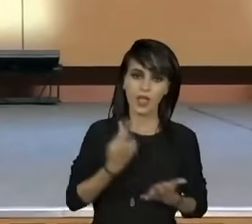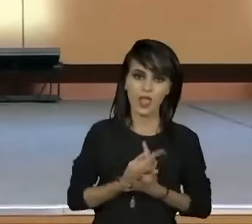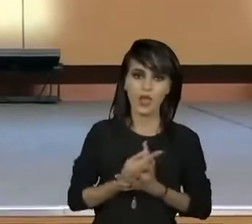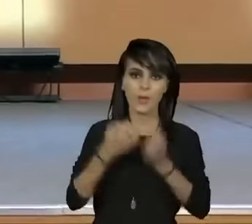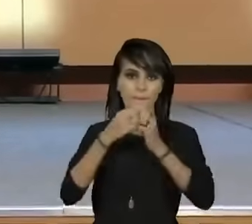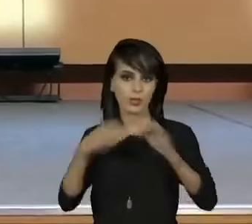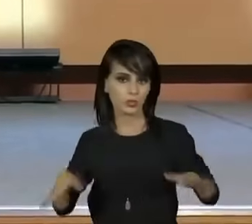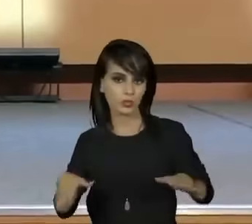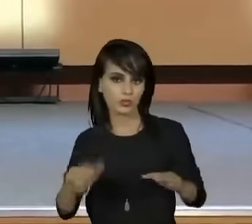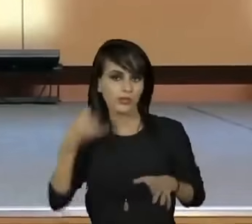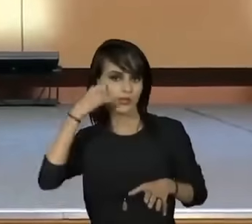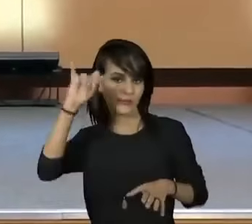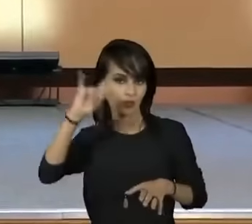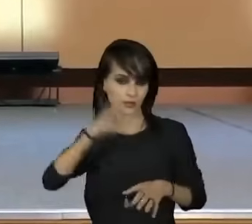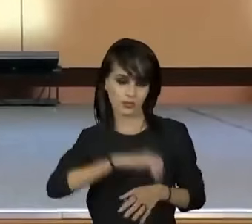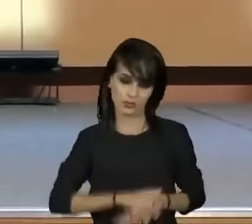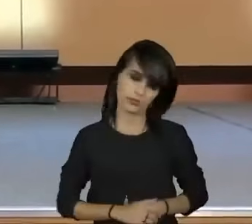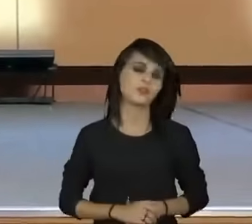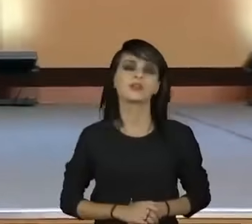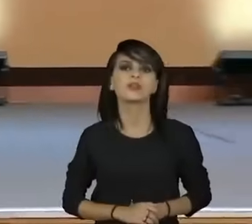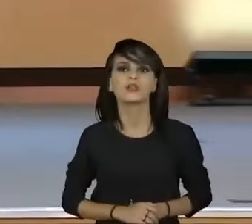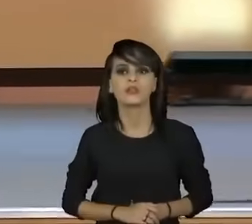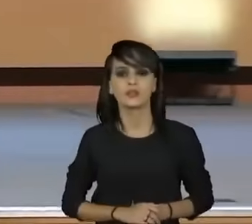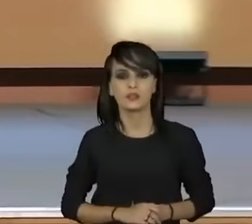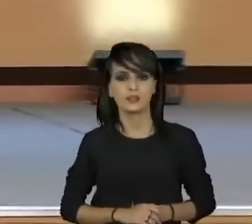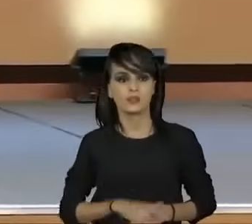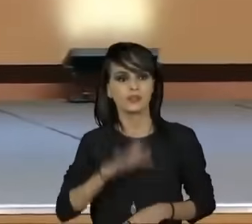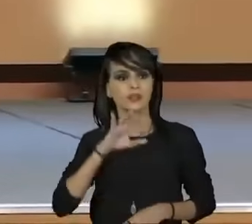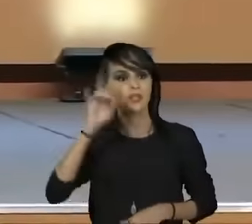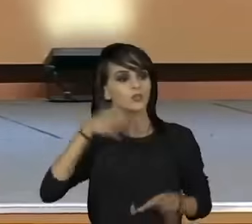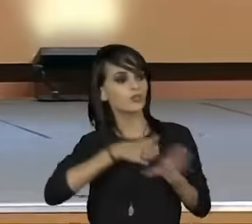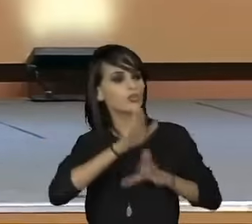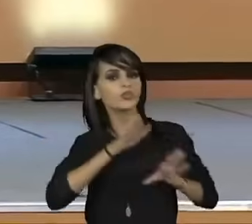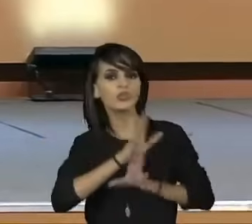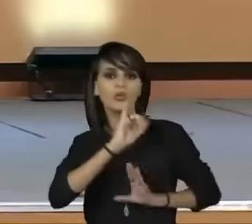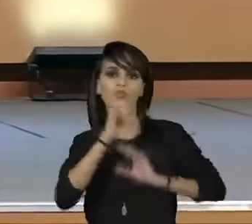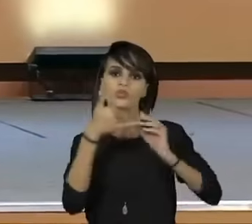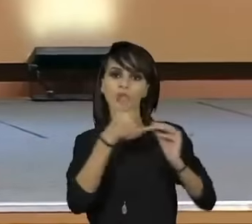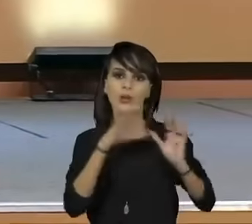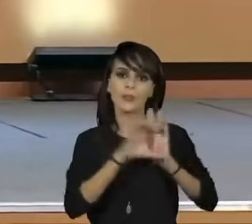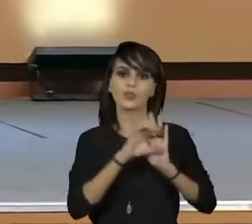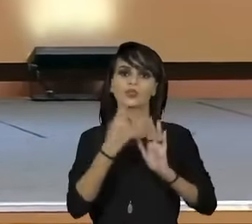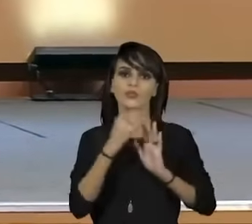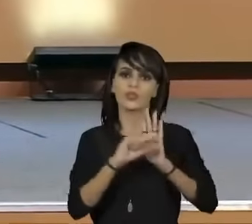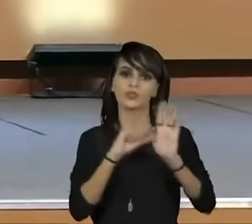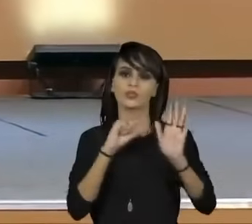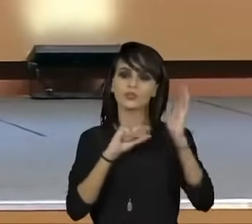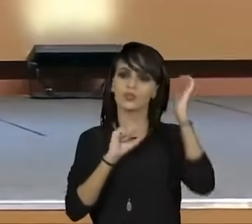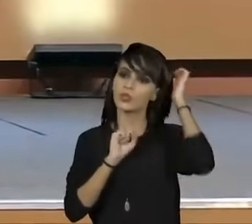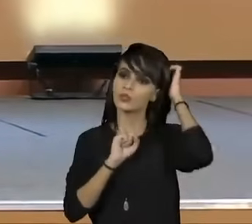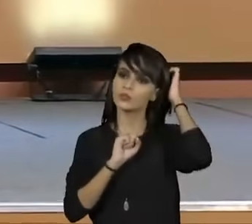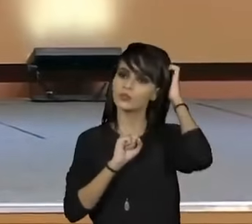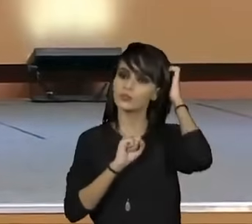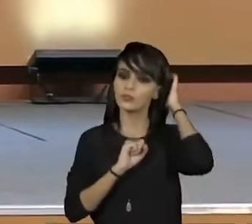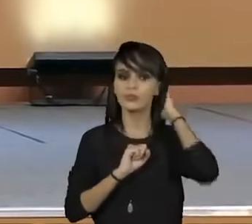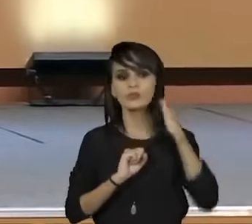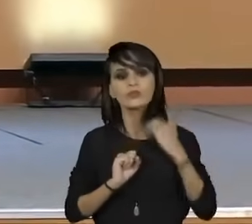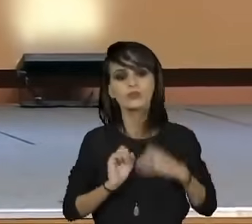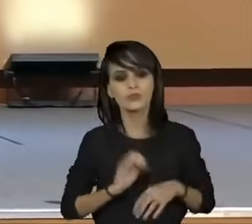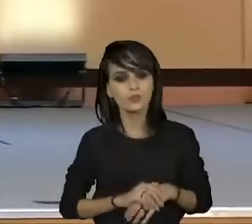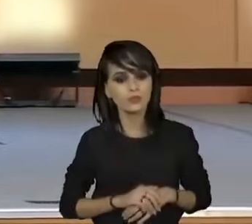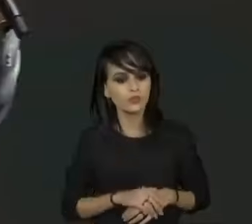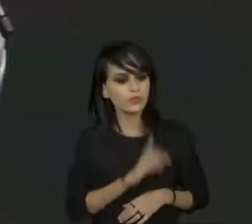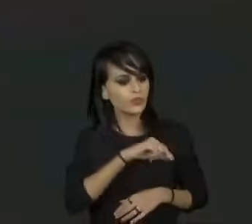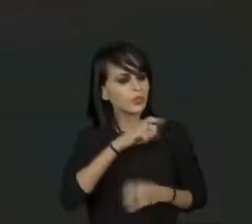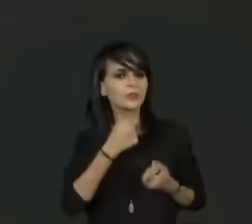dano isso é o Prudente E quando Deus aconselhou a Josué no Capítulo 1 Versículo 8 não aparte da tua